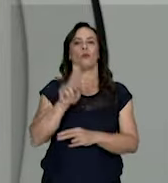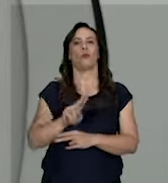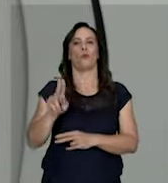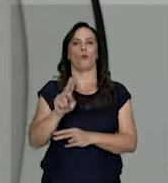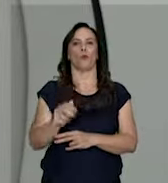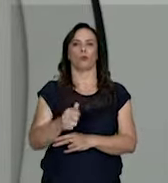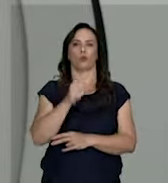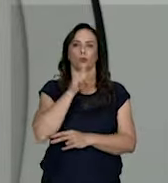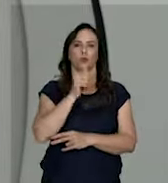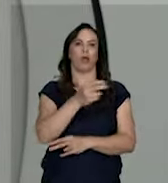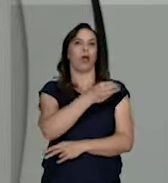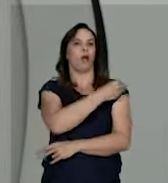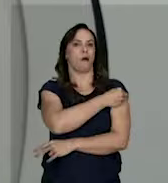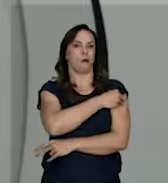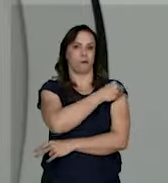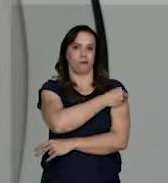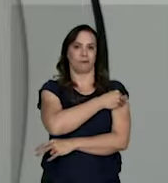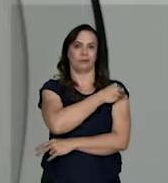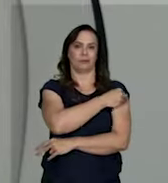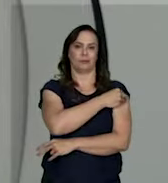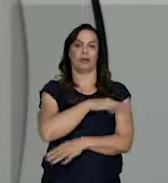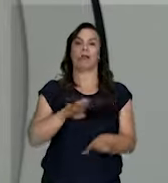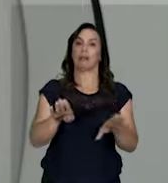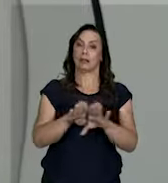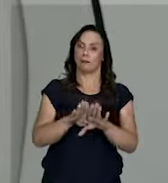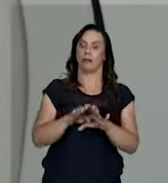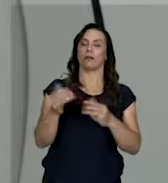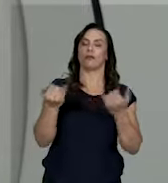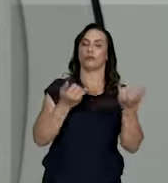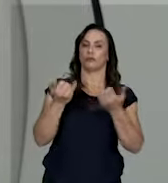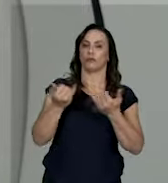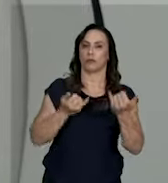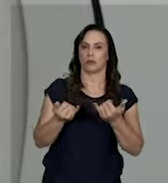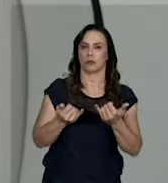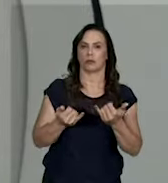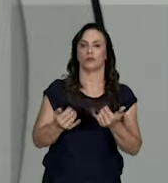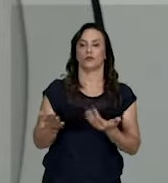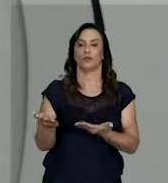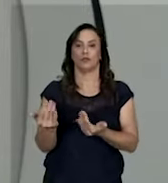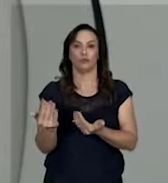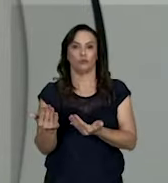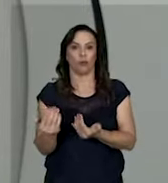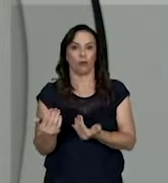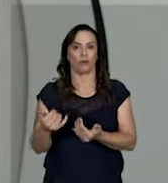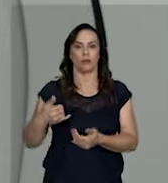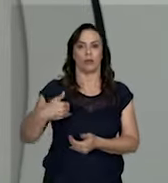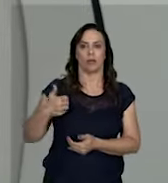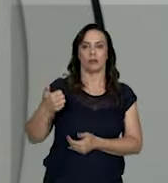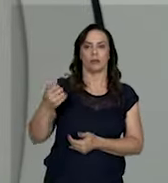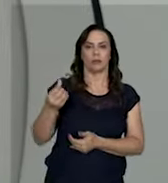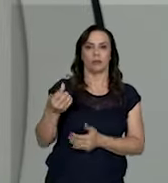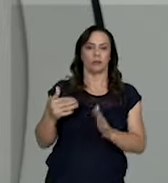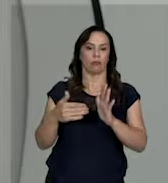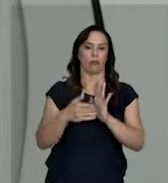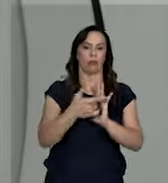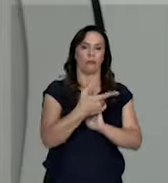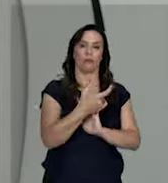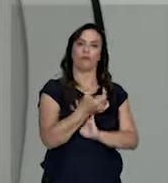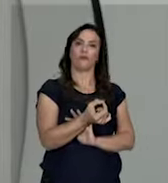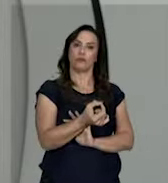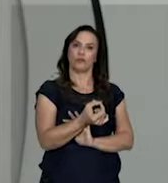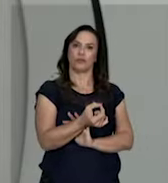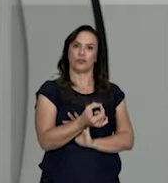dos jovens de 16 a 20 anos, né, que a principal causa de morte desses jovens